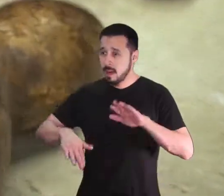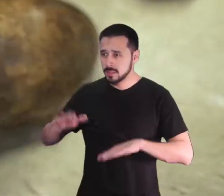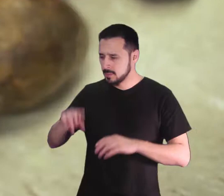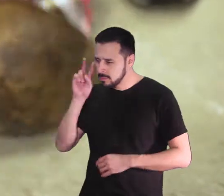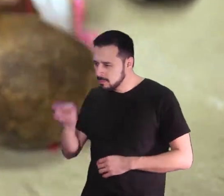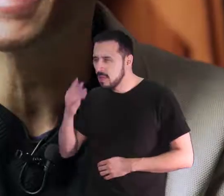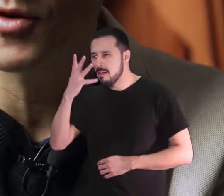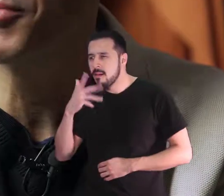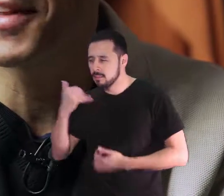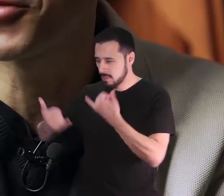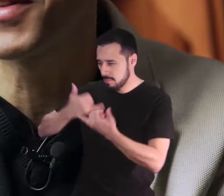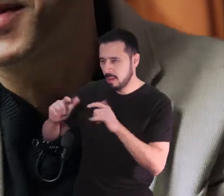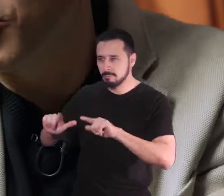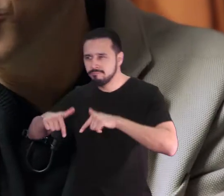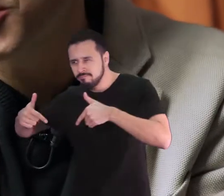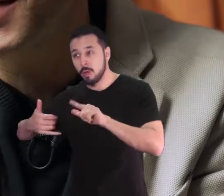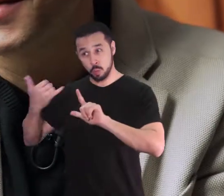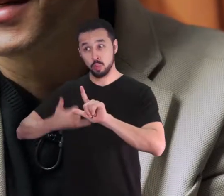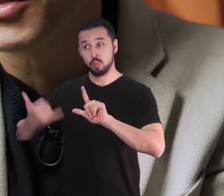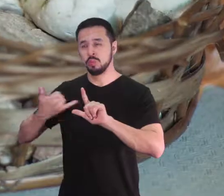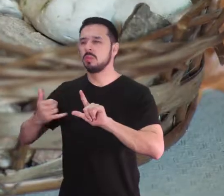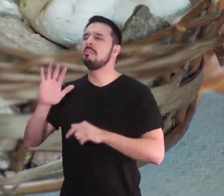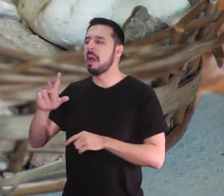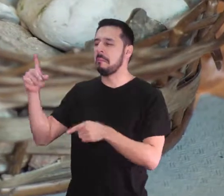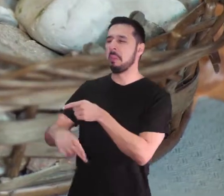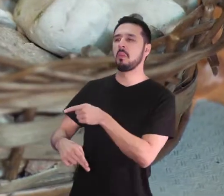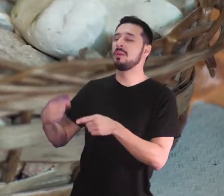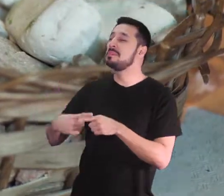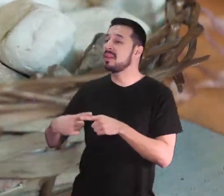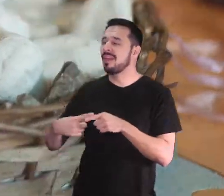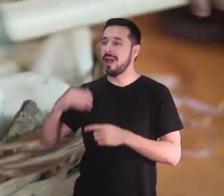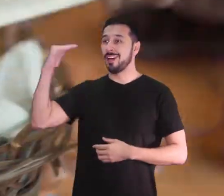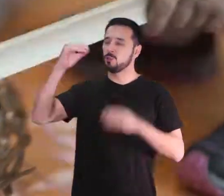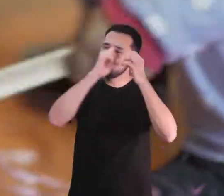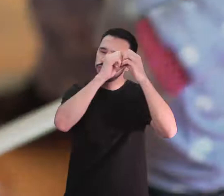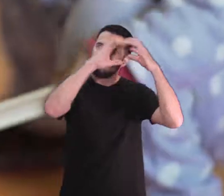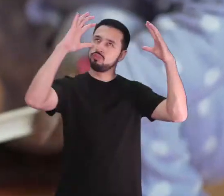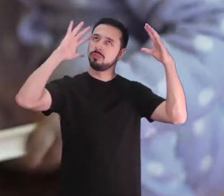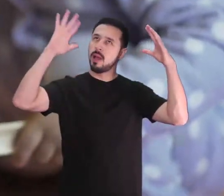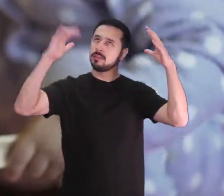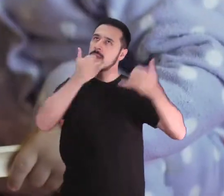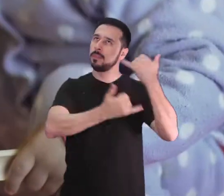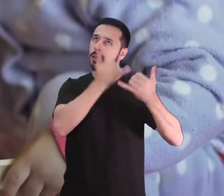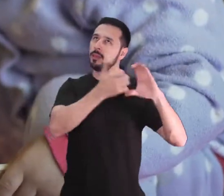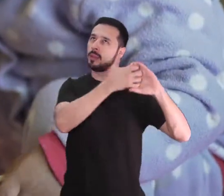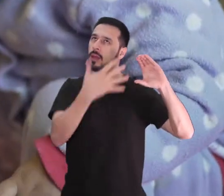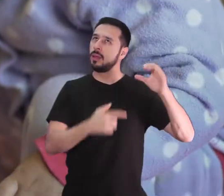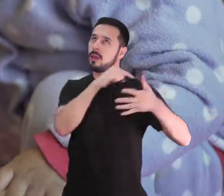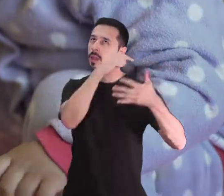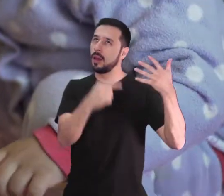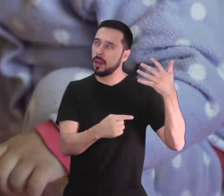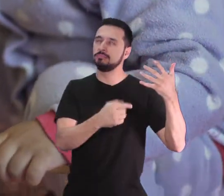Às vezes a gente até impede algumas ações que são lúdicas, justamente porque elas não têm essa característica que a gente idealiza